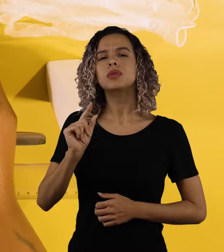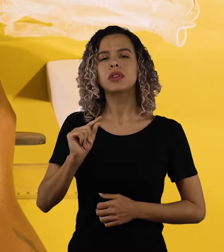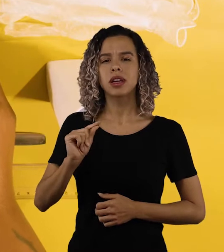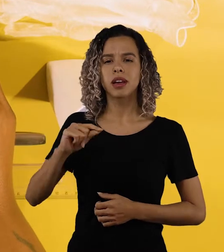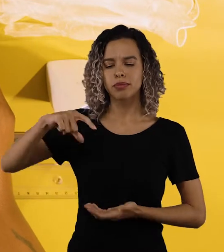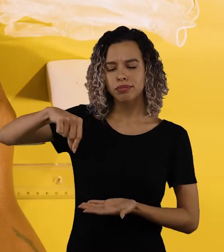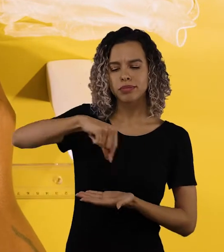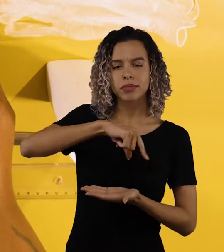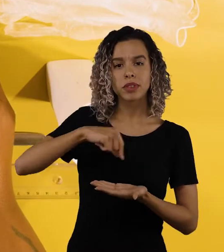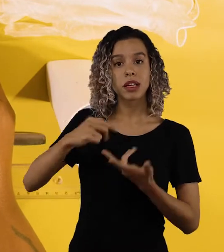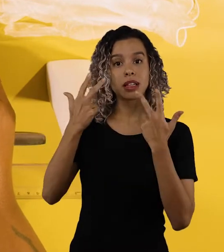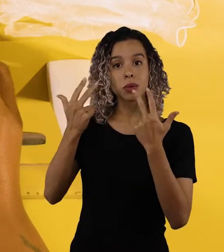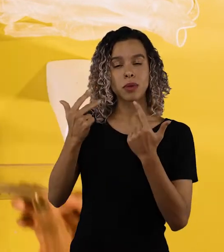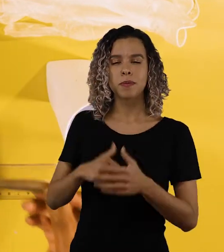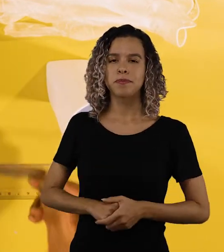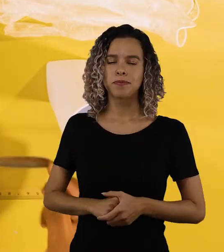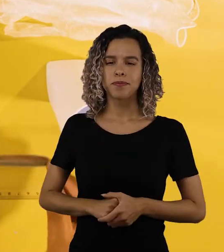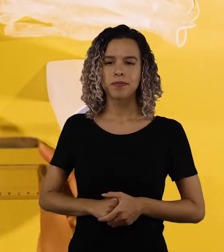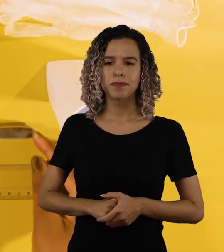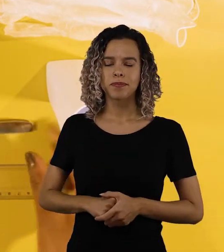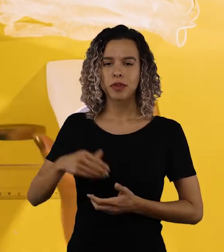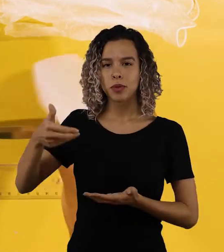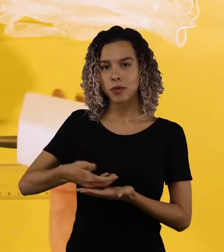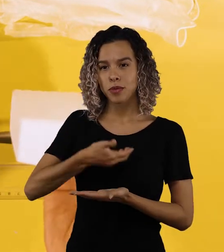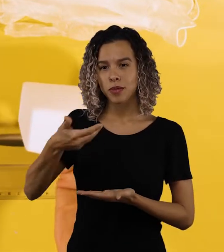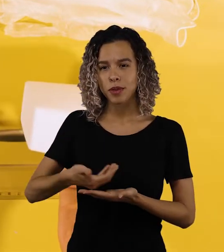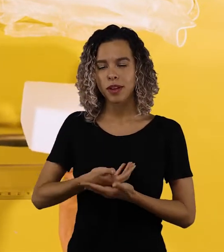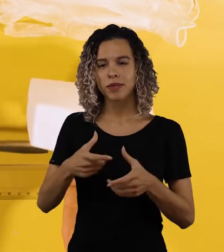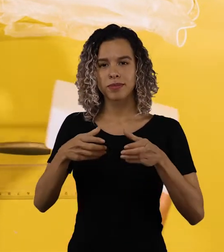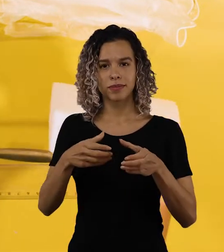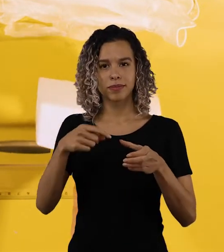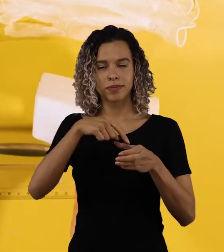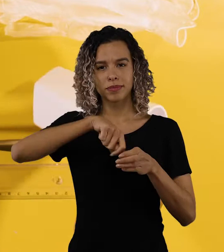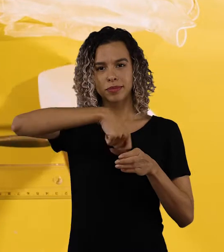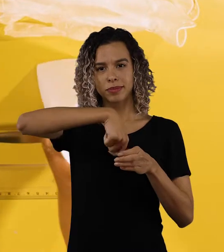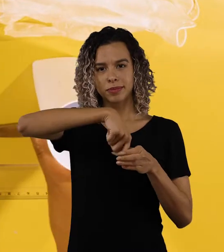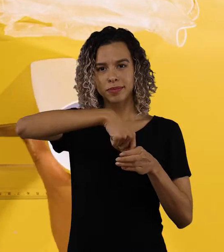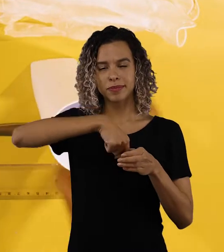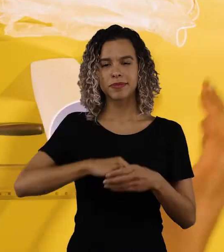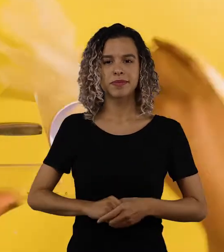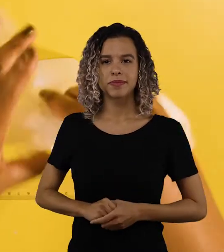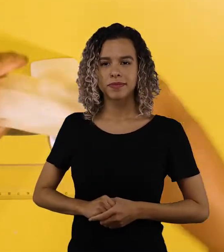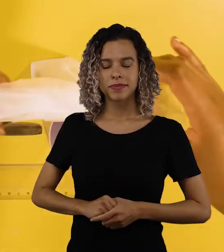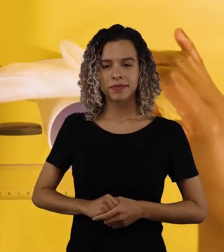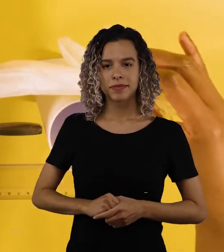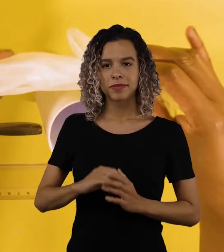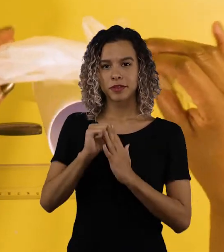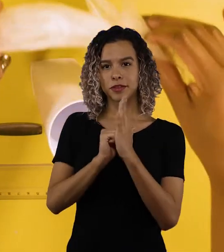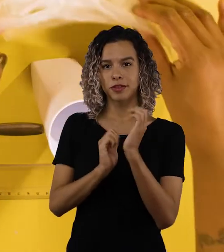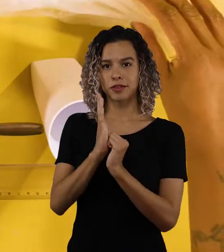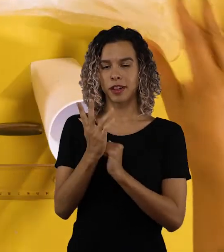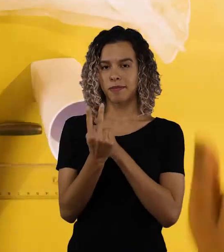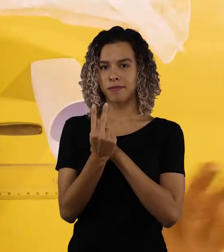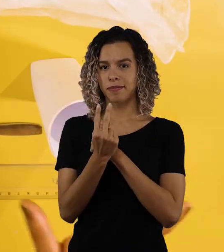um corante para fibras naturais. Vamos precisar de uma colher e de um recipiente para misturar o corante. E luvas